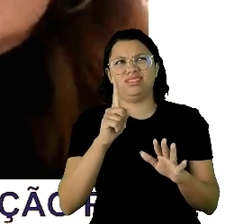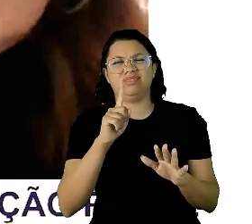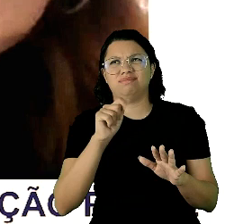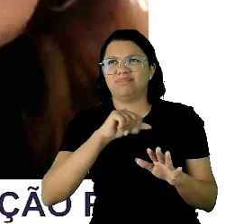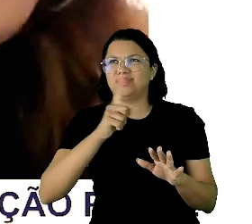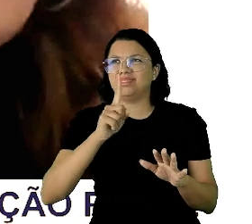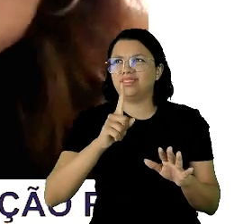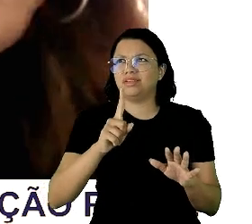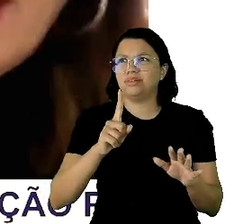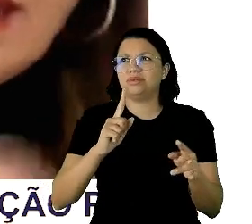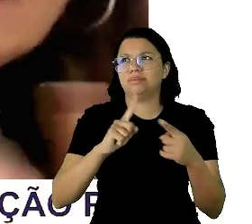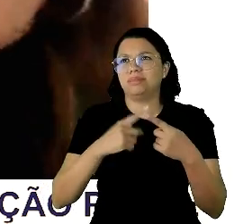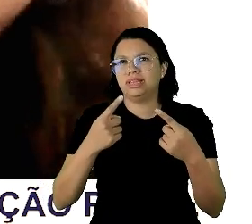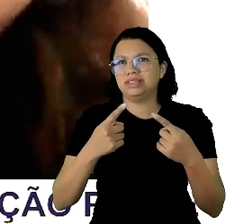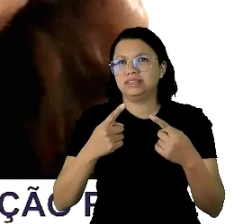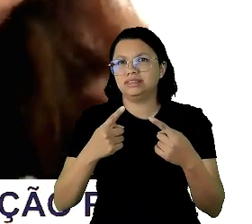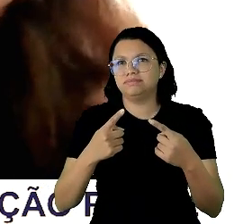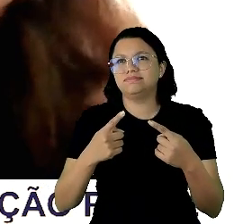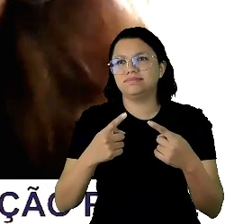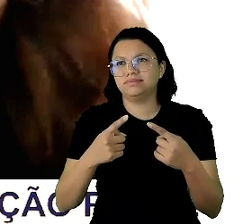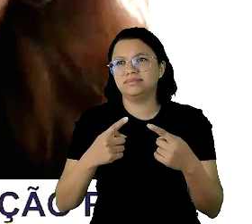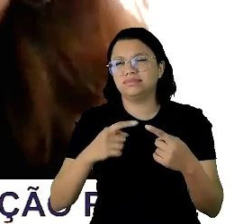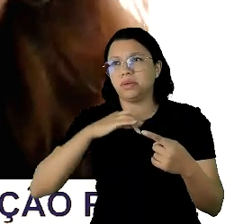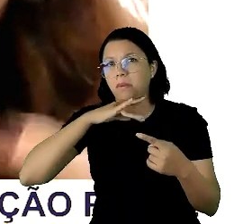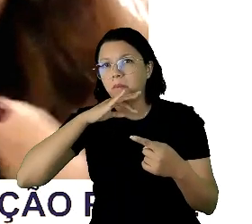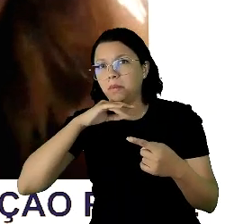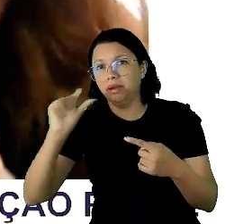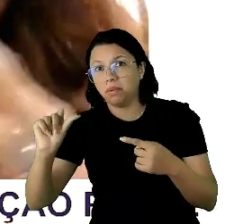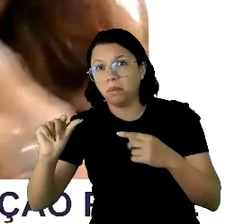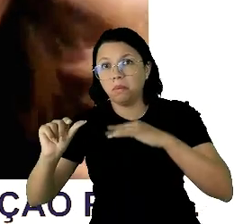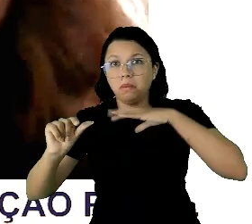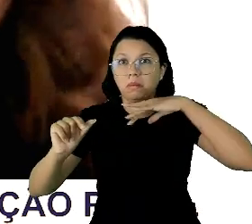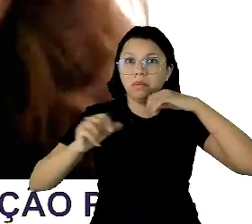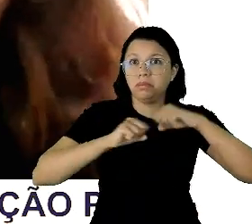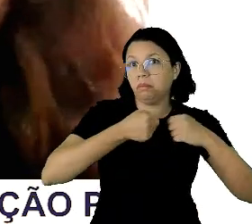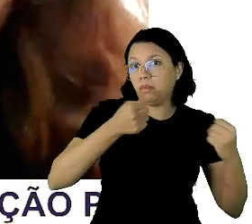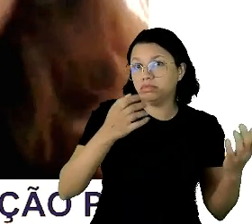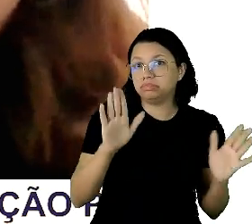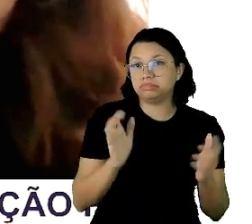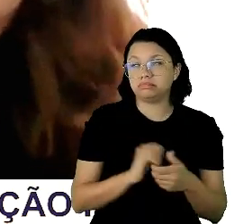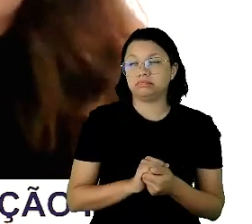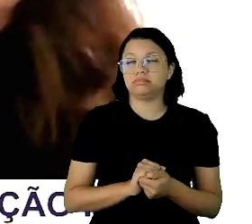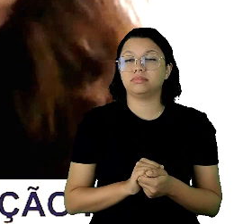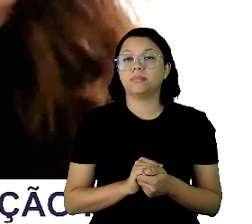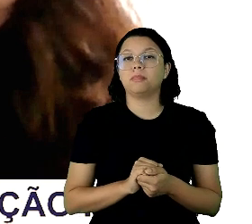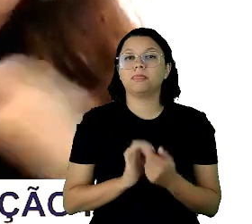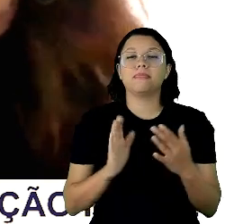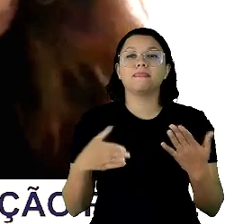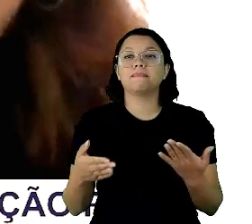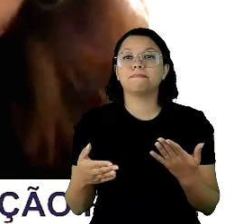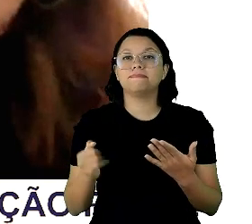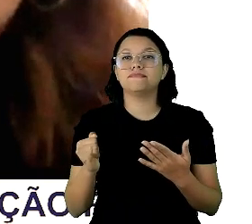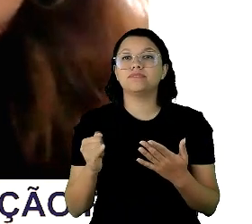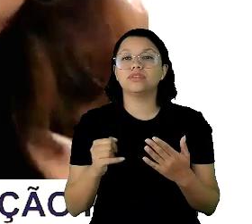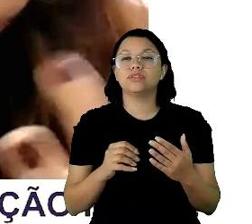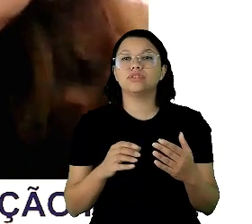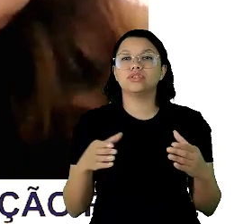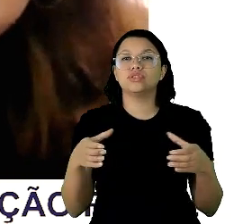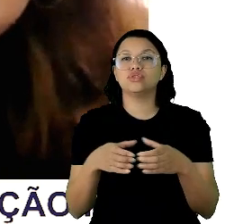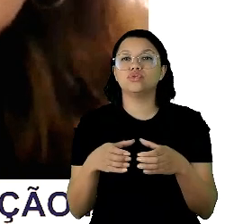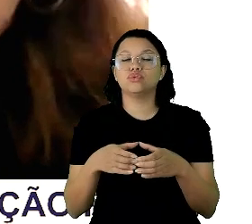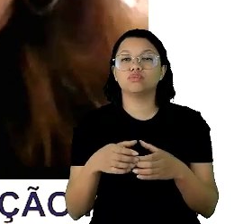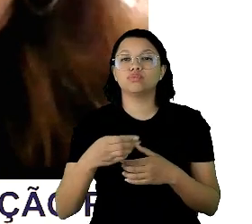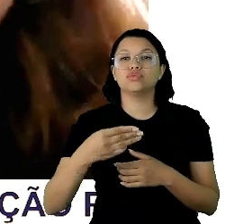menos ofensivo. Menos ruim, né? Mas assim, se você colocar 30 mulheres sentadas numa roda, vai ter um